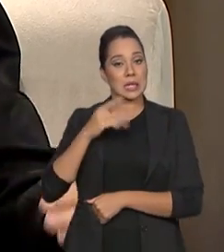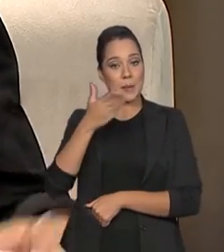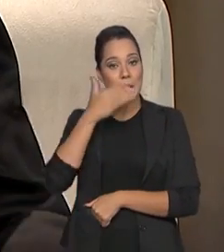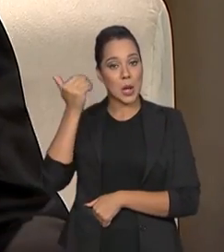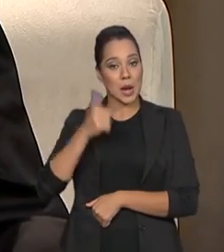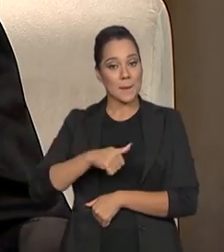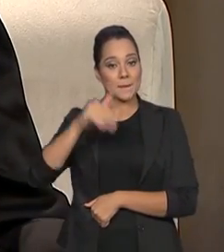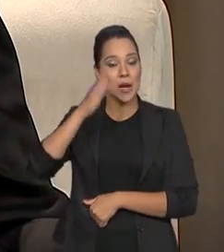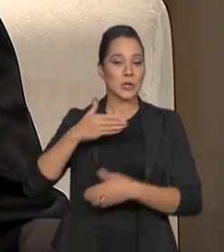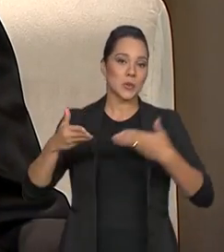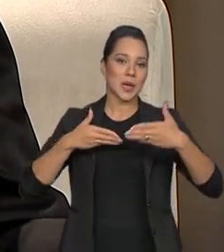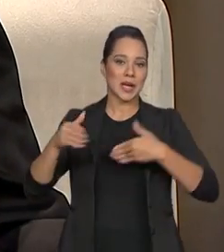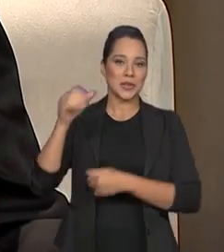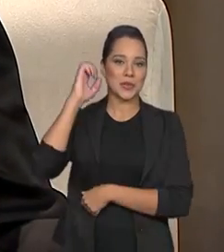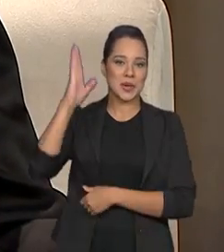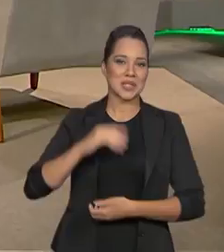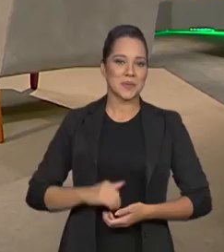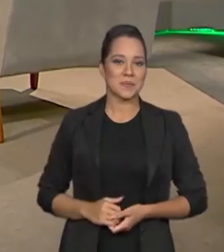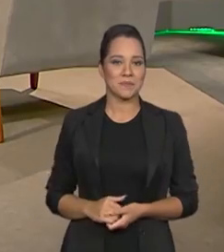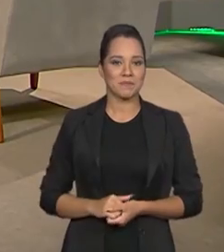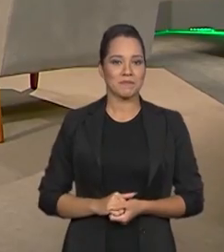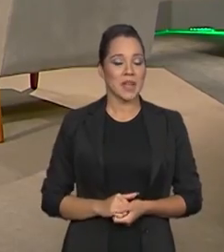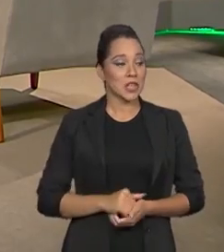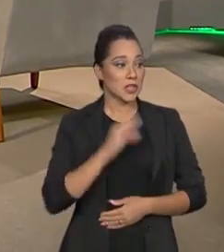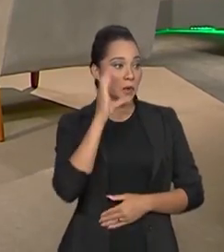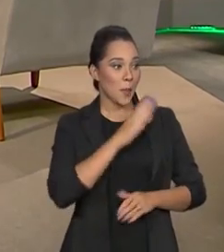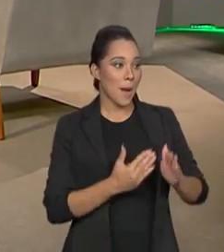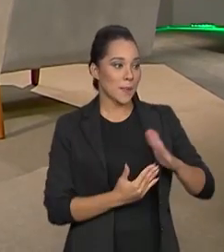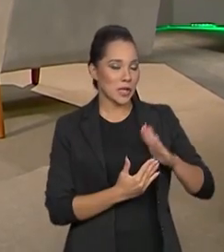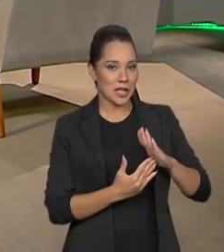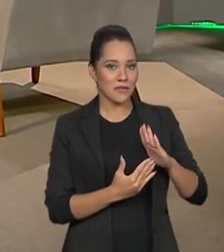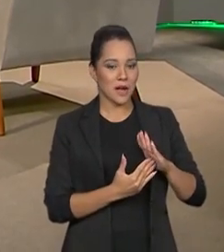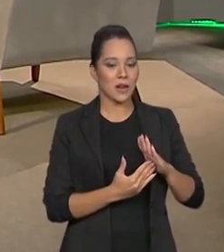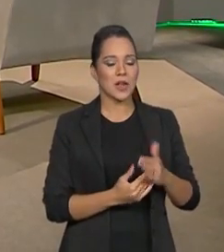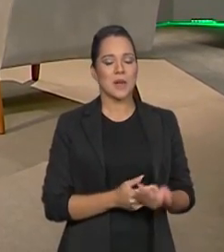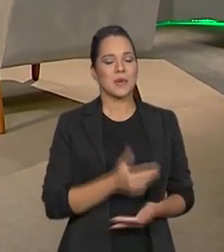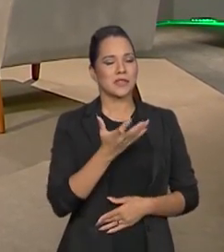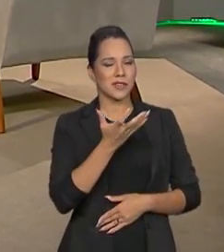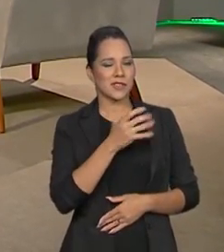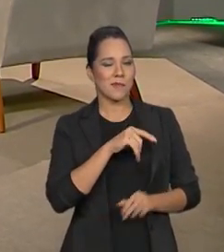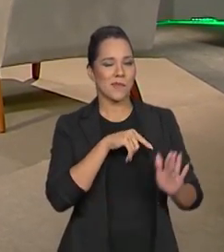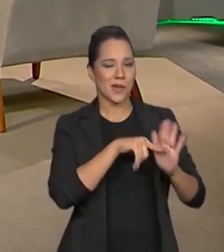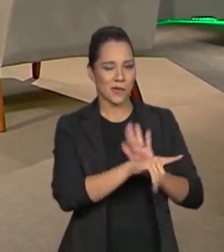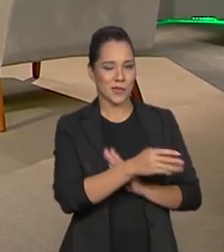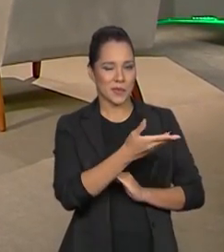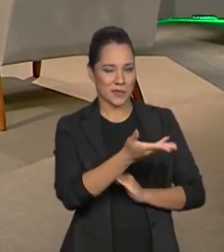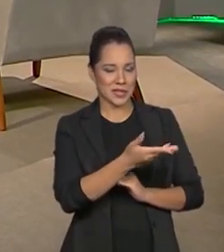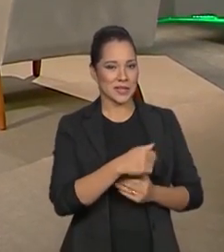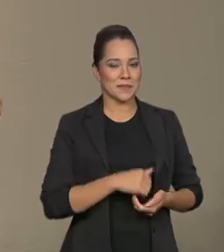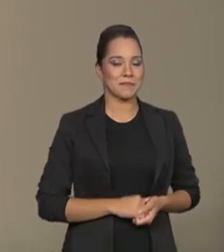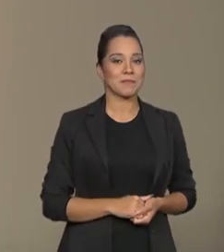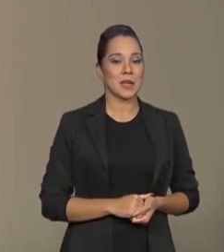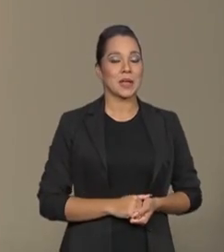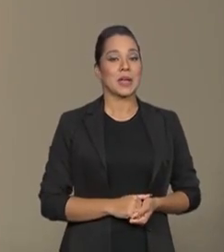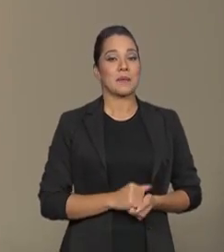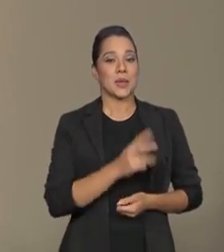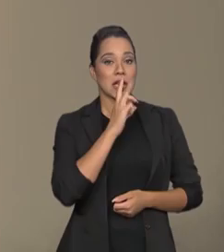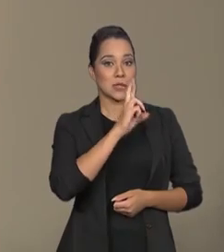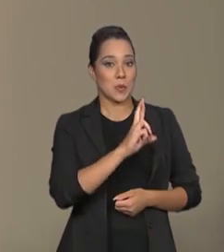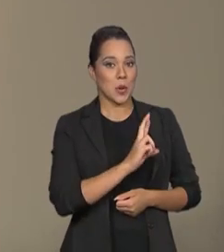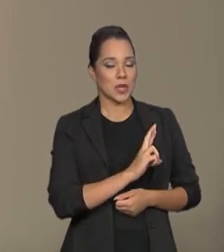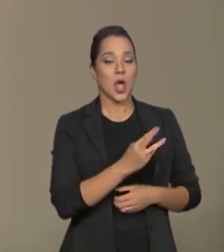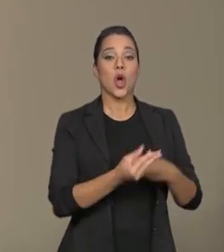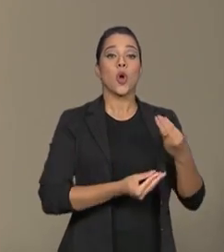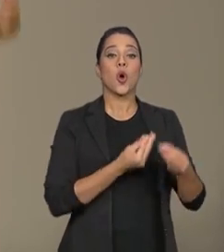melhorar cada vez mais o mercado brasileiro a gente vai para um rato no intervalo só que eu já queria deixar uma pergunta para o senhor voltar no segundo bloco respondendo